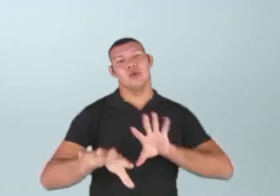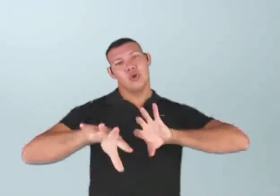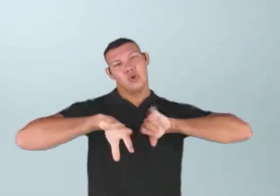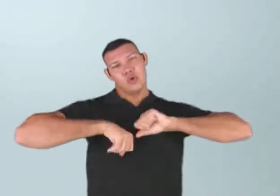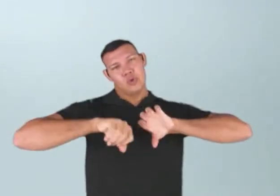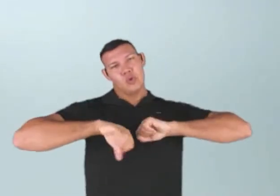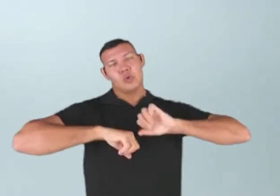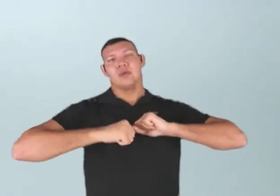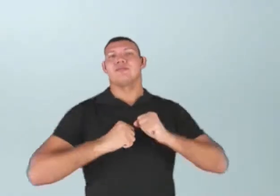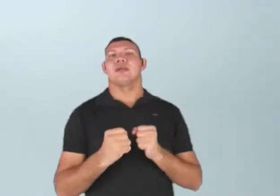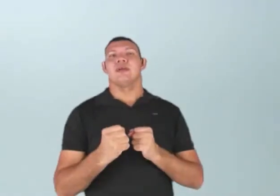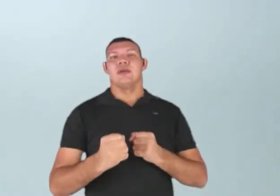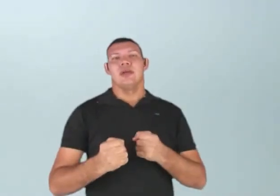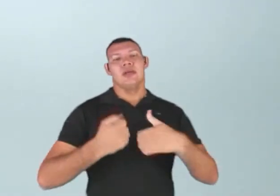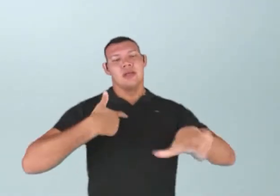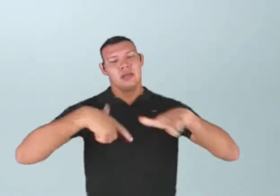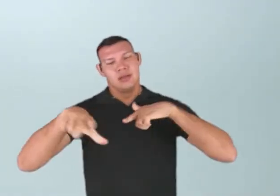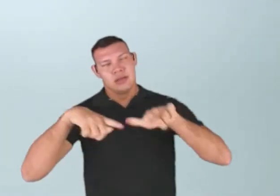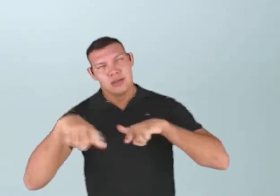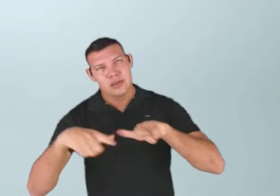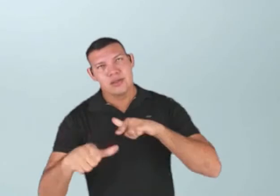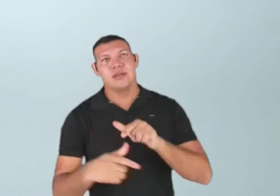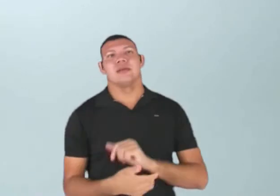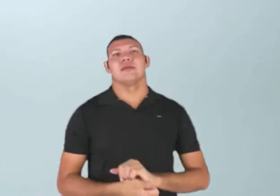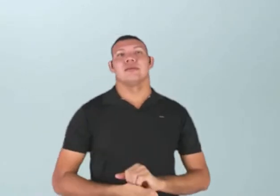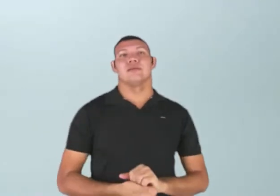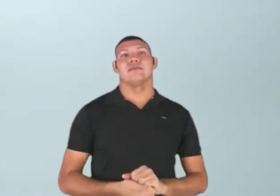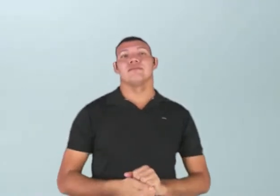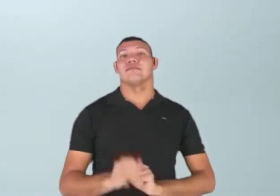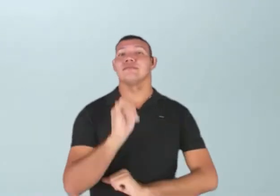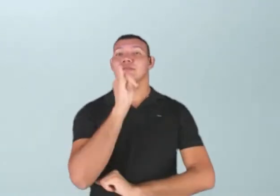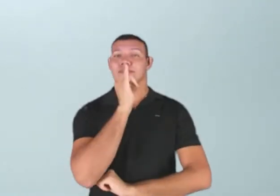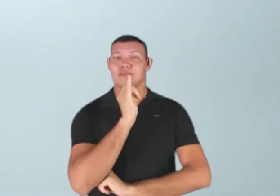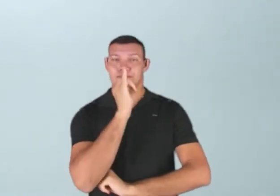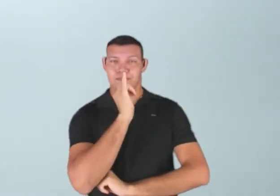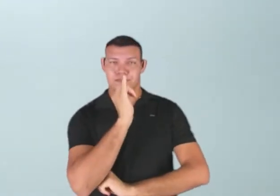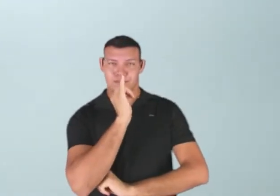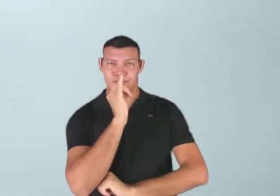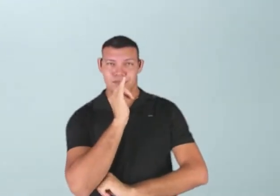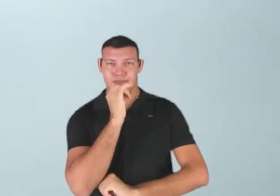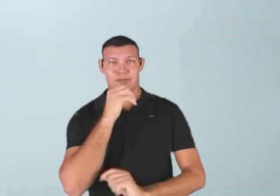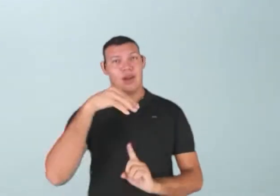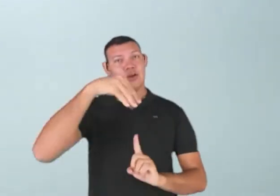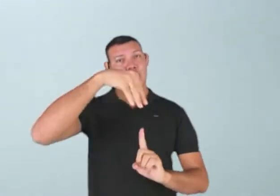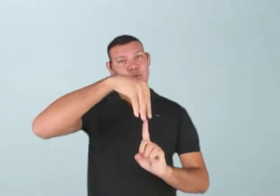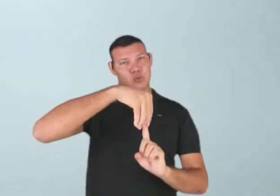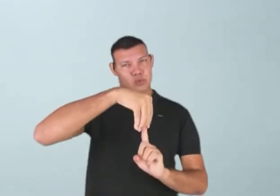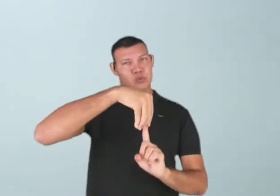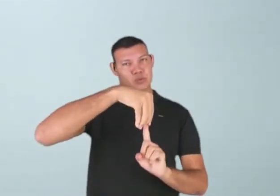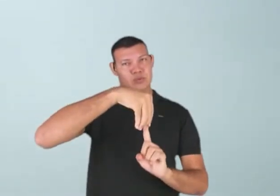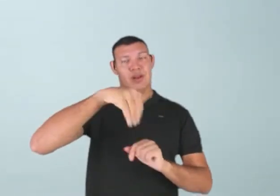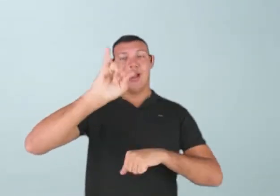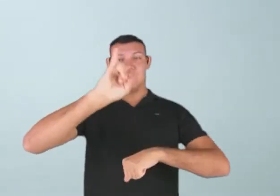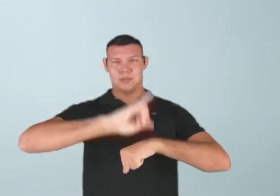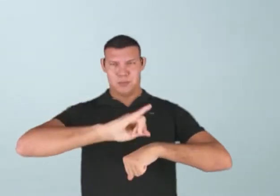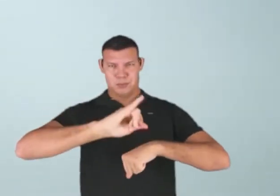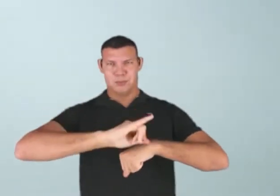produto. Um exemplo disso são os pontos de ônibus, principalmente nas capitais que já sofreram ali